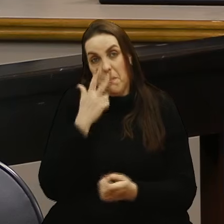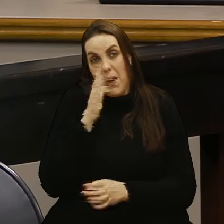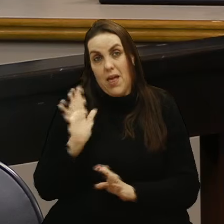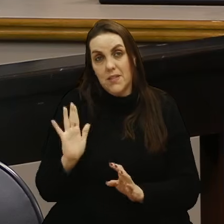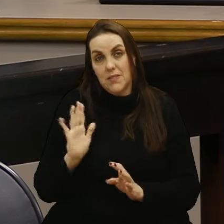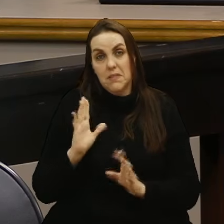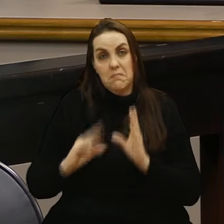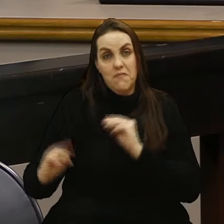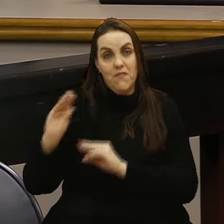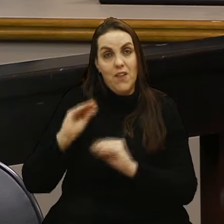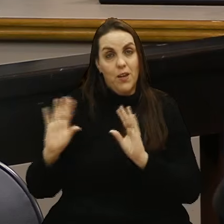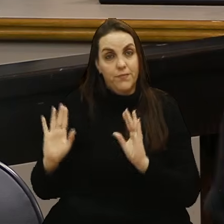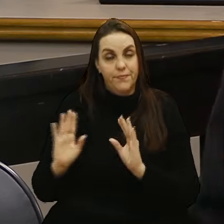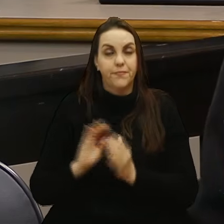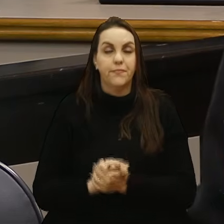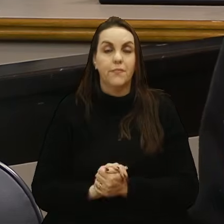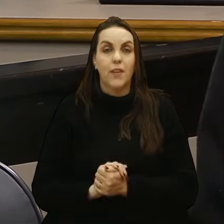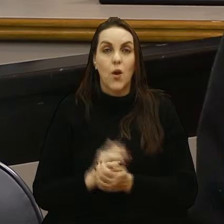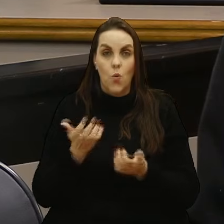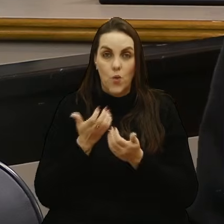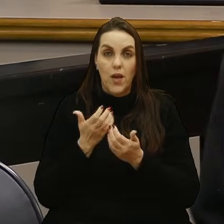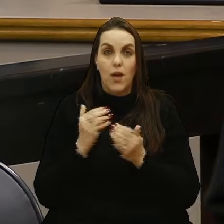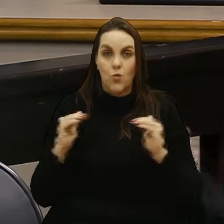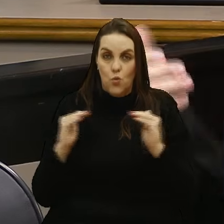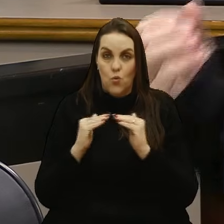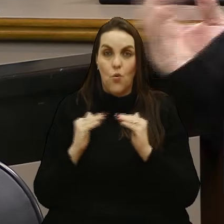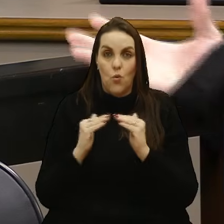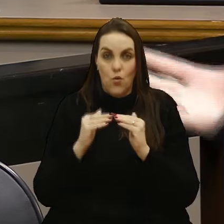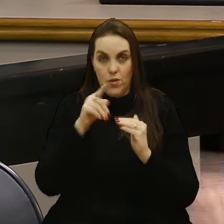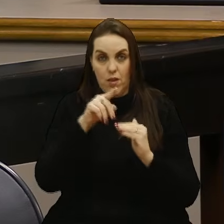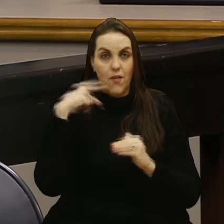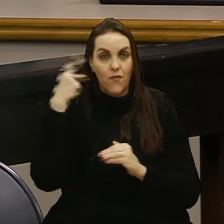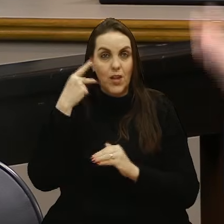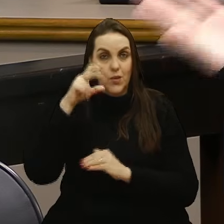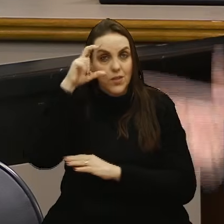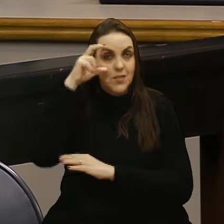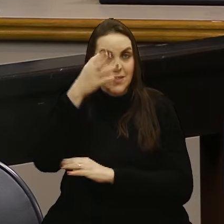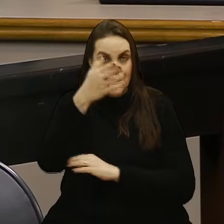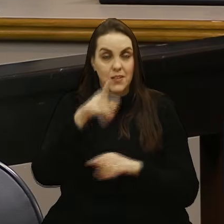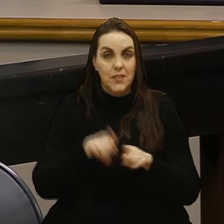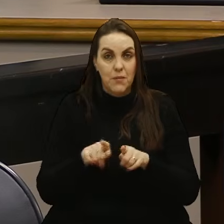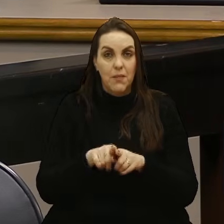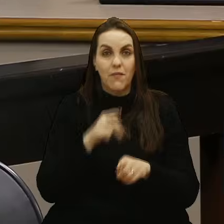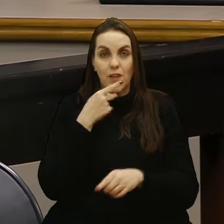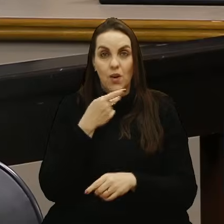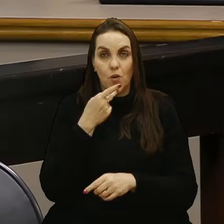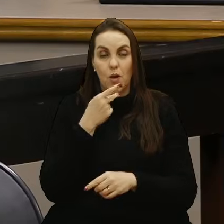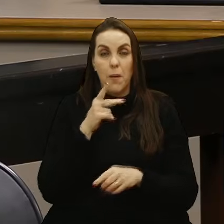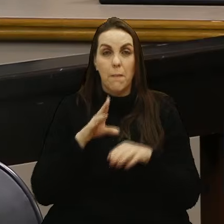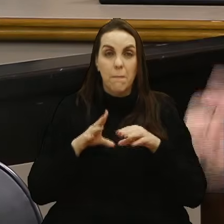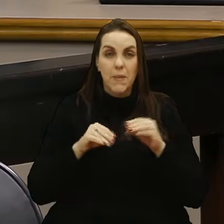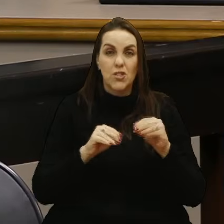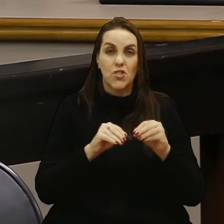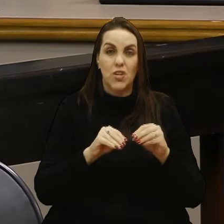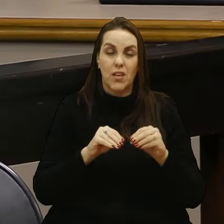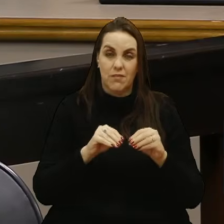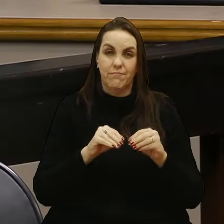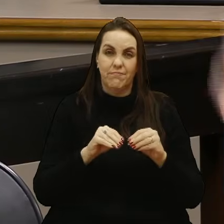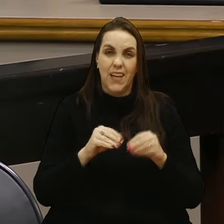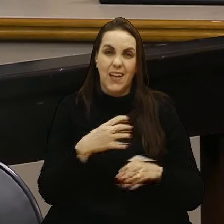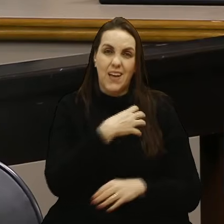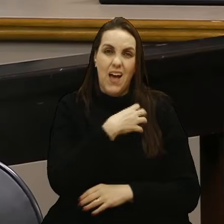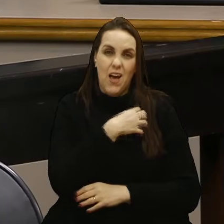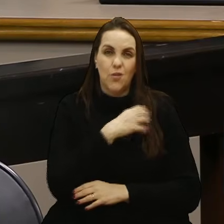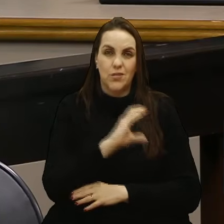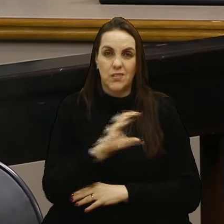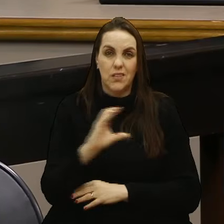eu gostaria de corroborar, né, o que a vereadora Sandra falou também, talvez poderia mexer em alguns cargos. Aqui não vou ficar